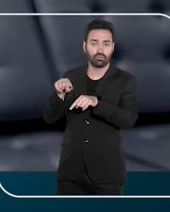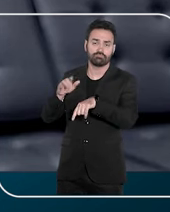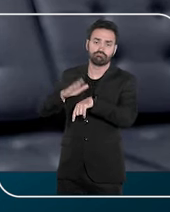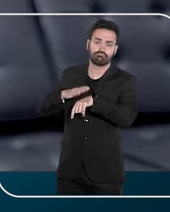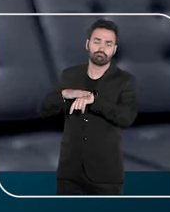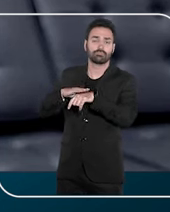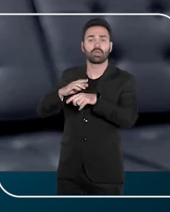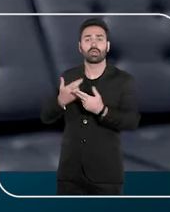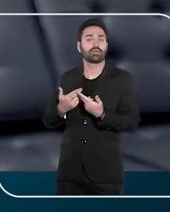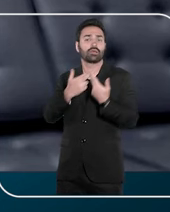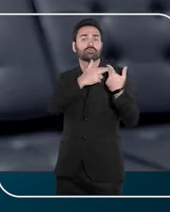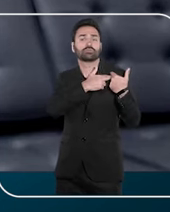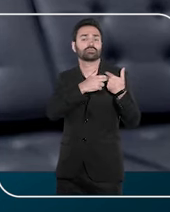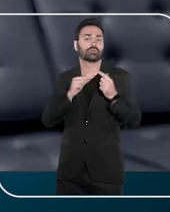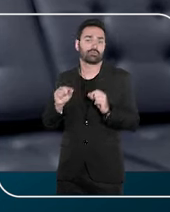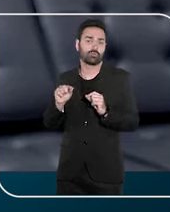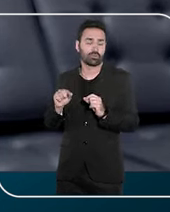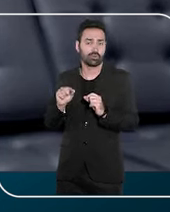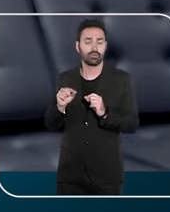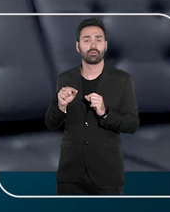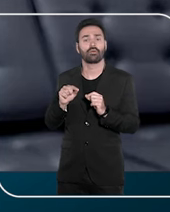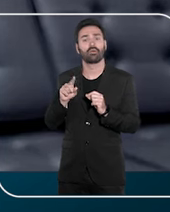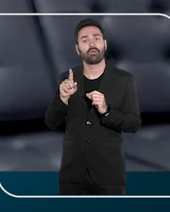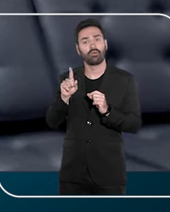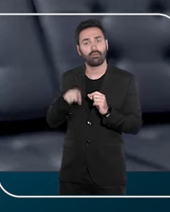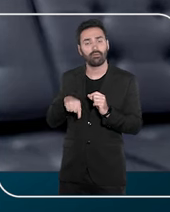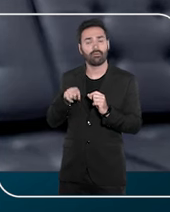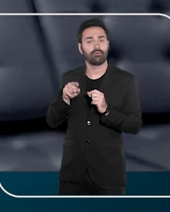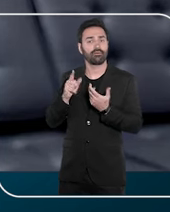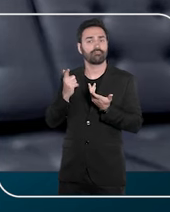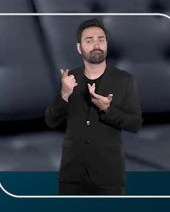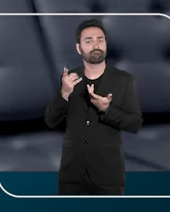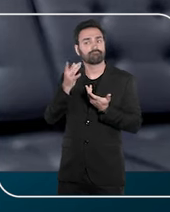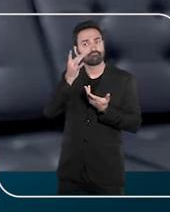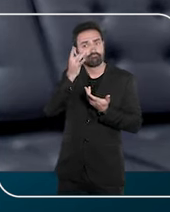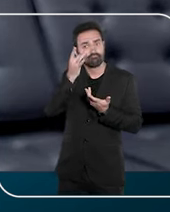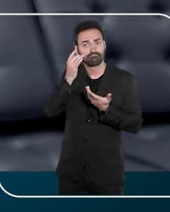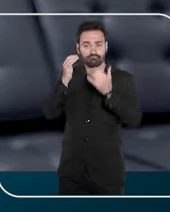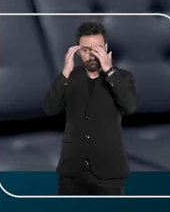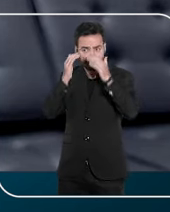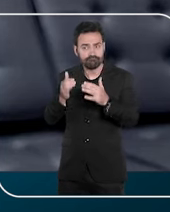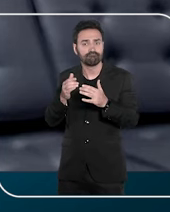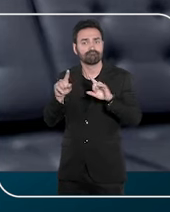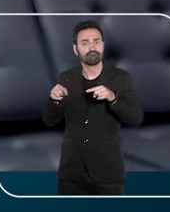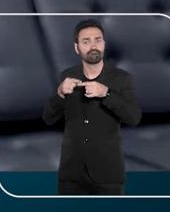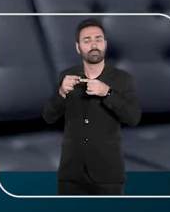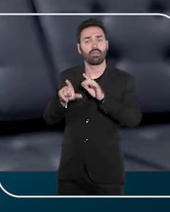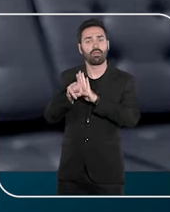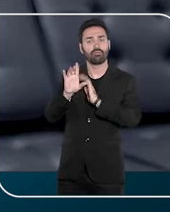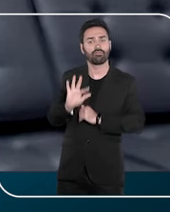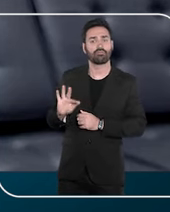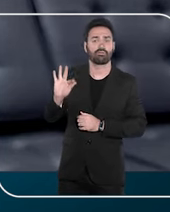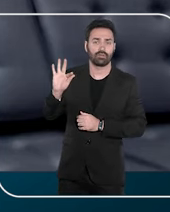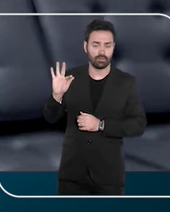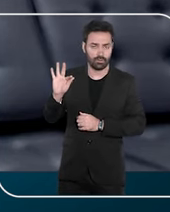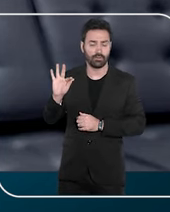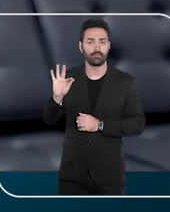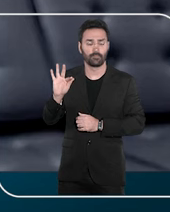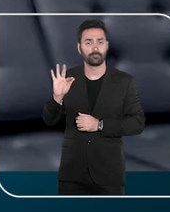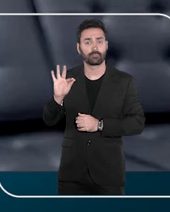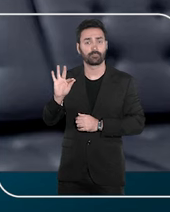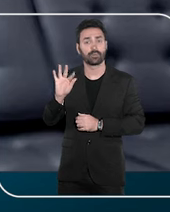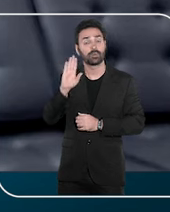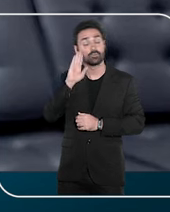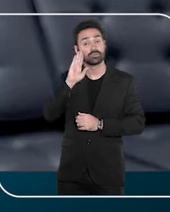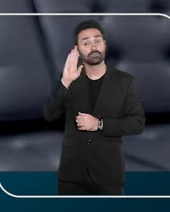por interpretar e aplicar as leis federais, notadamente no julgamento de